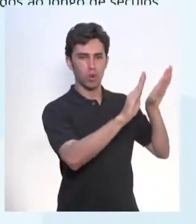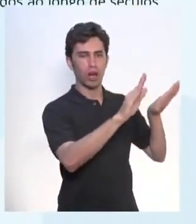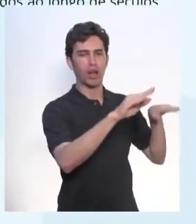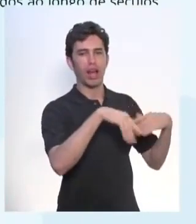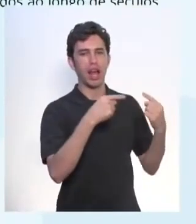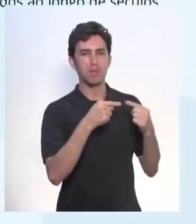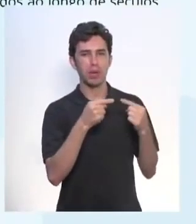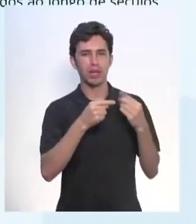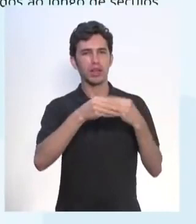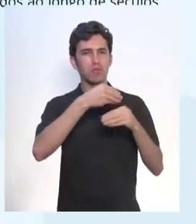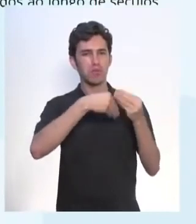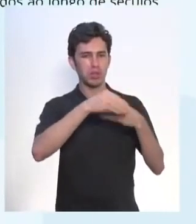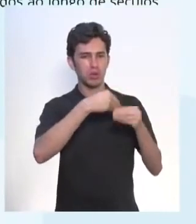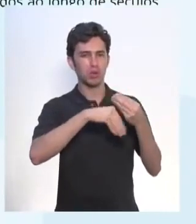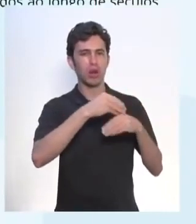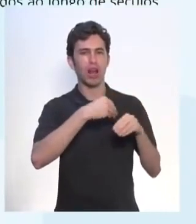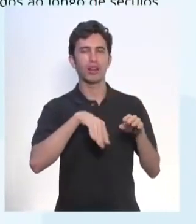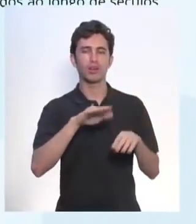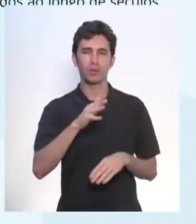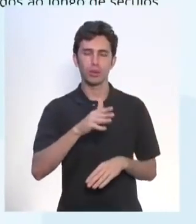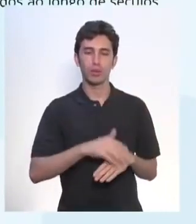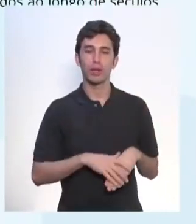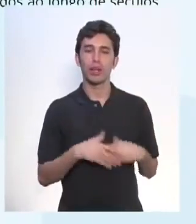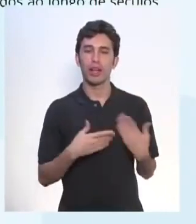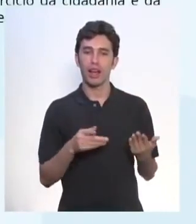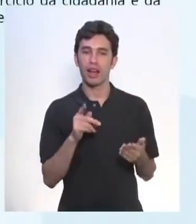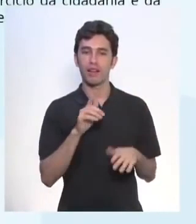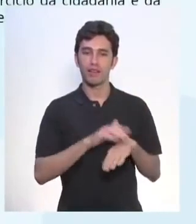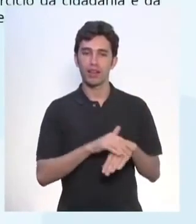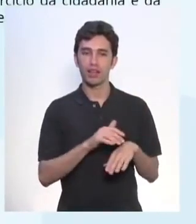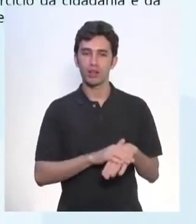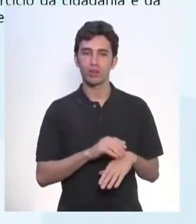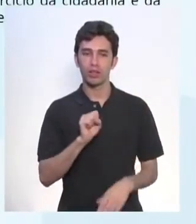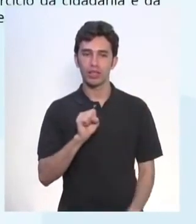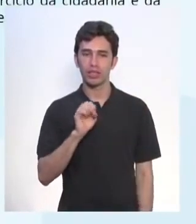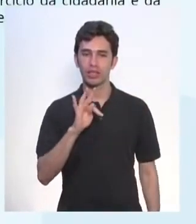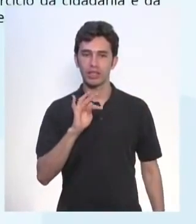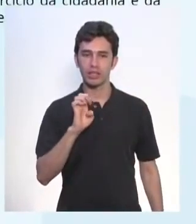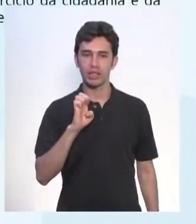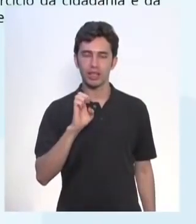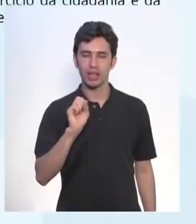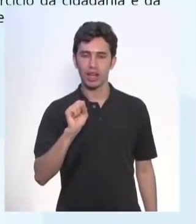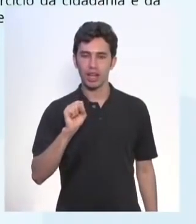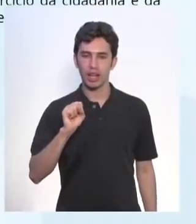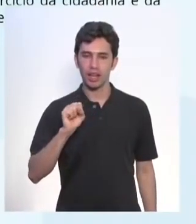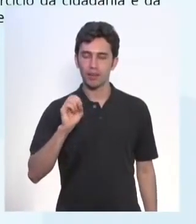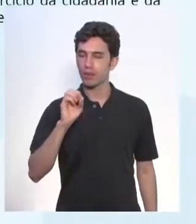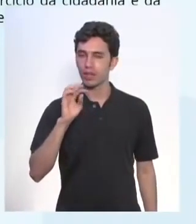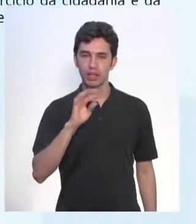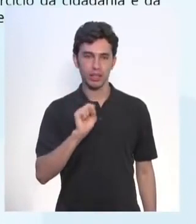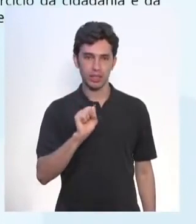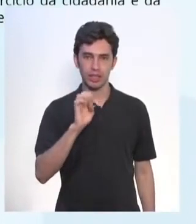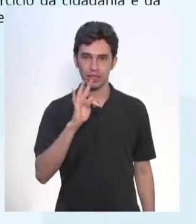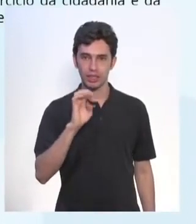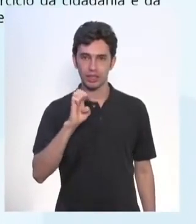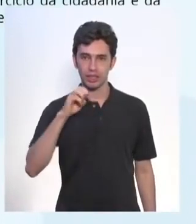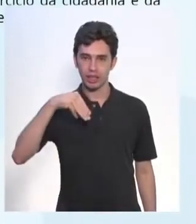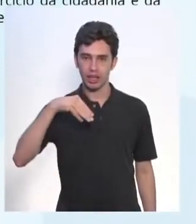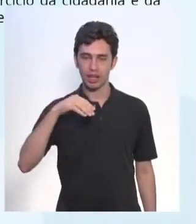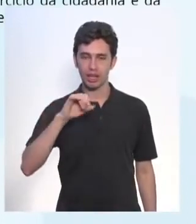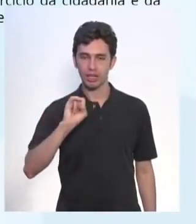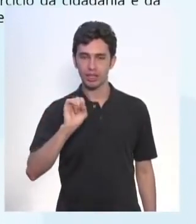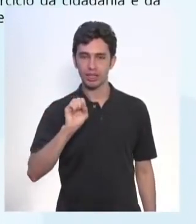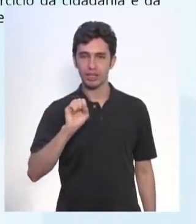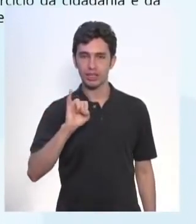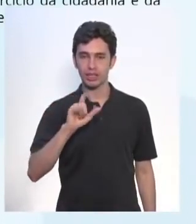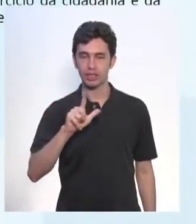obra híbrida essa segunda, né? Ela é feita, inclusive, com stencil, olha lá. Tá bom? Olha só. Então, nós temos também as